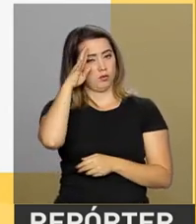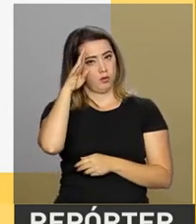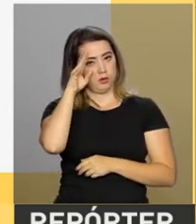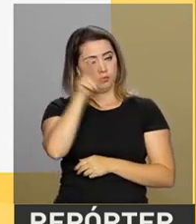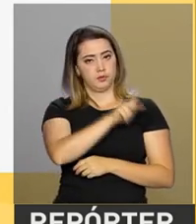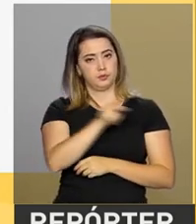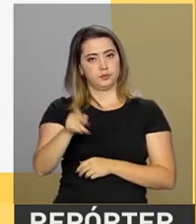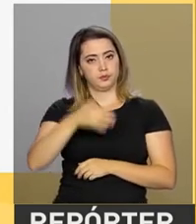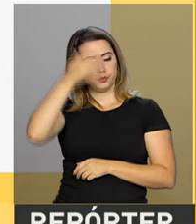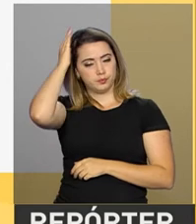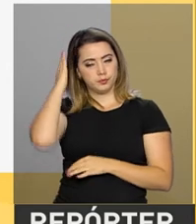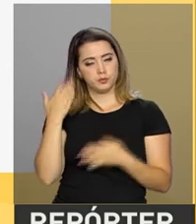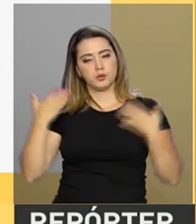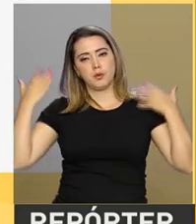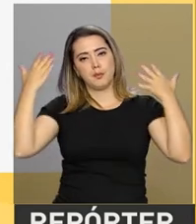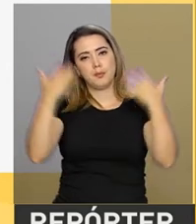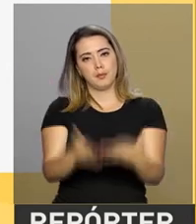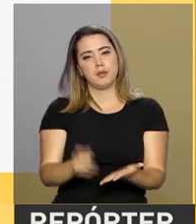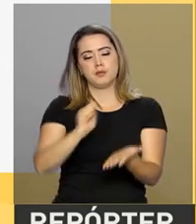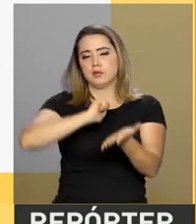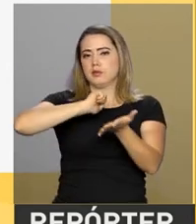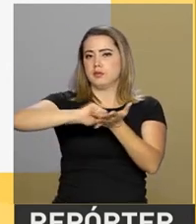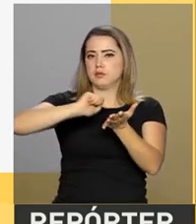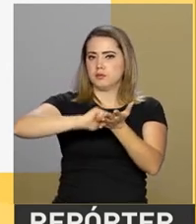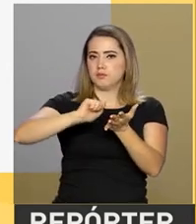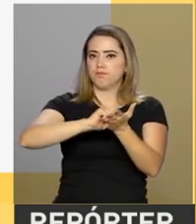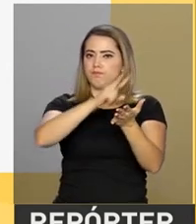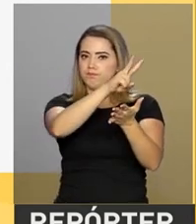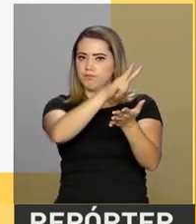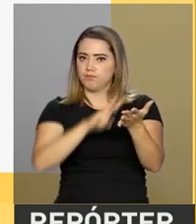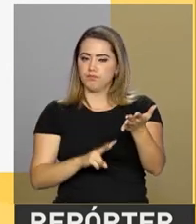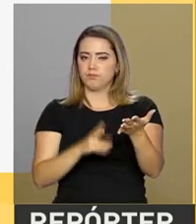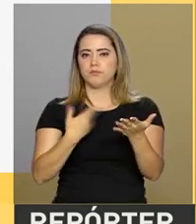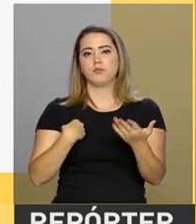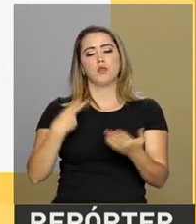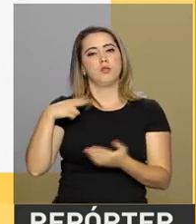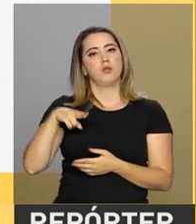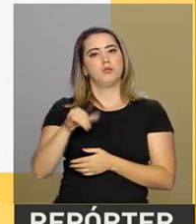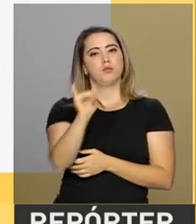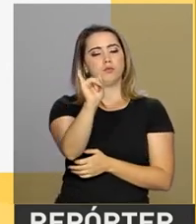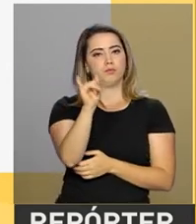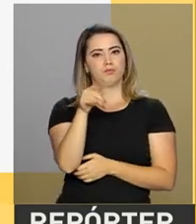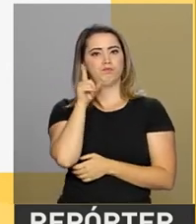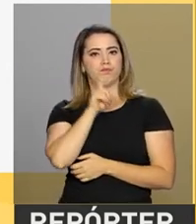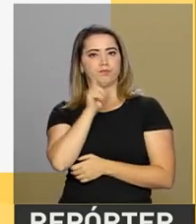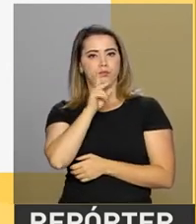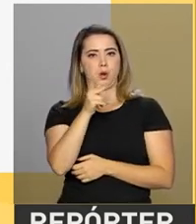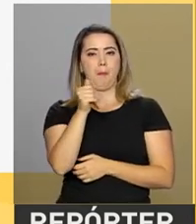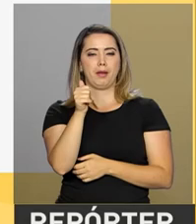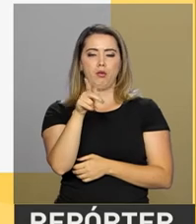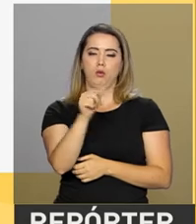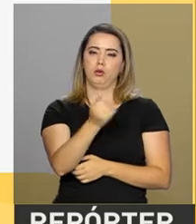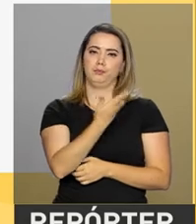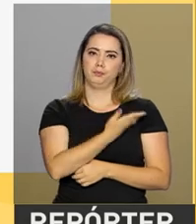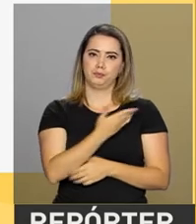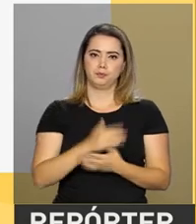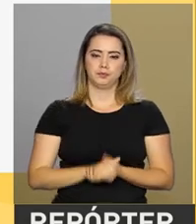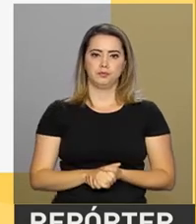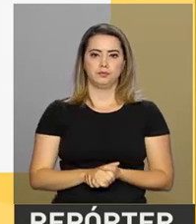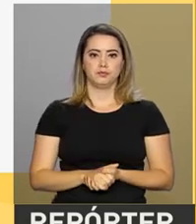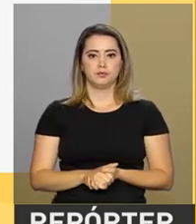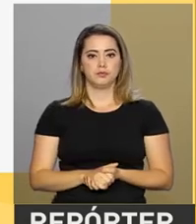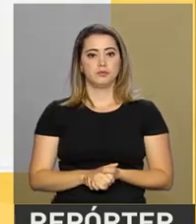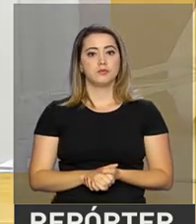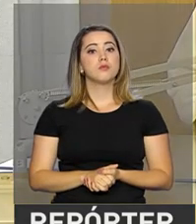michel temer participa da cerimônia de assinatura desse texto de nova york nos estados unidos paula de orti nós